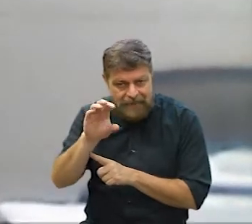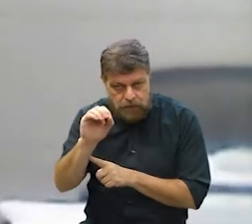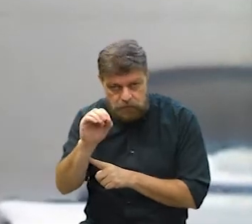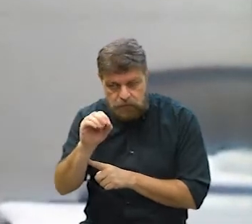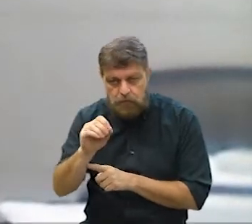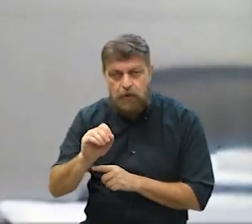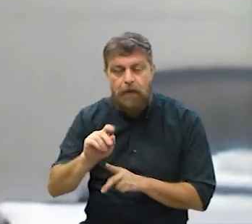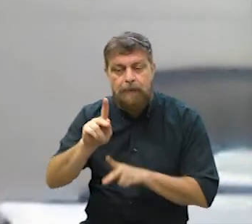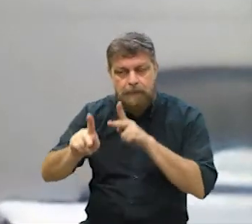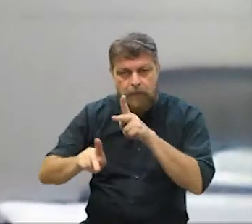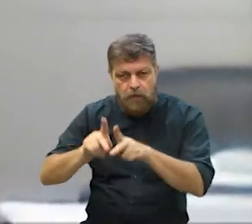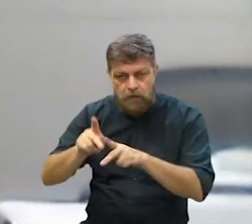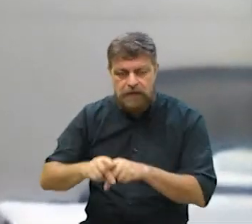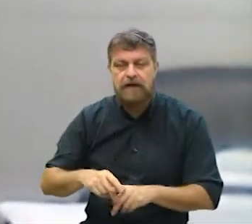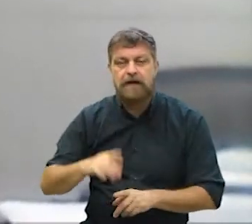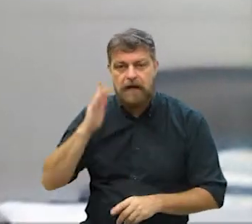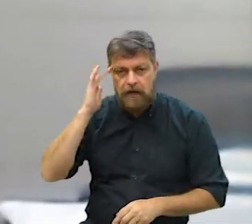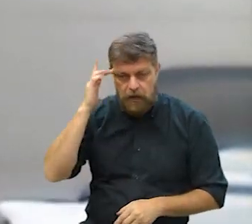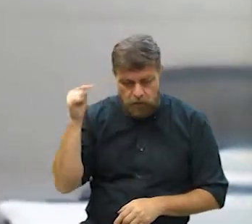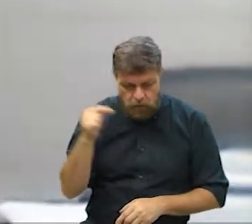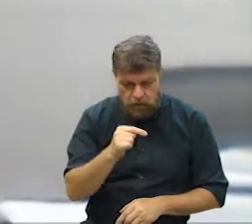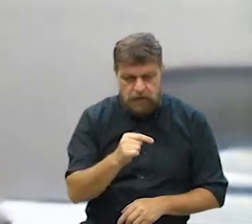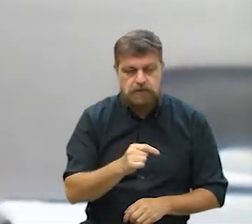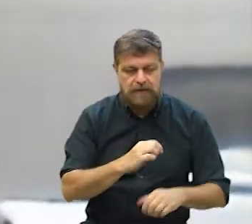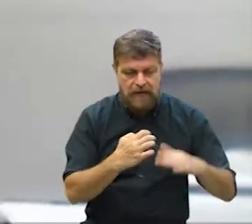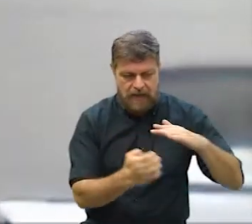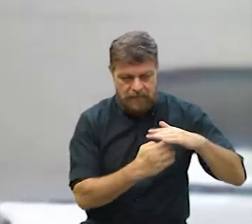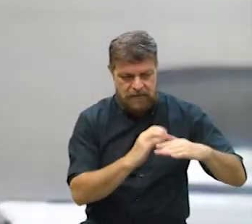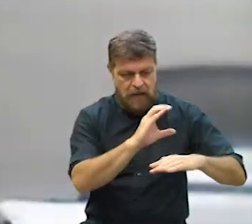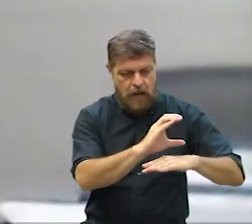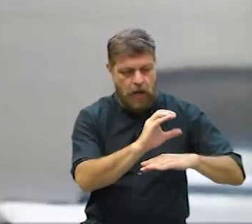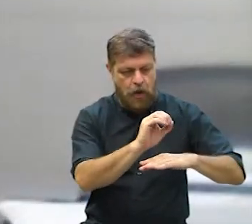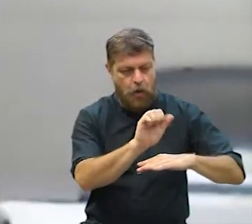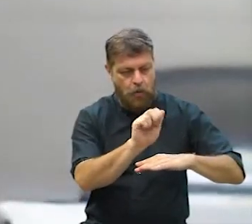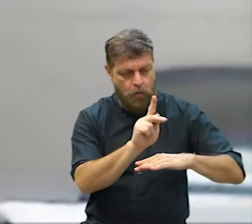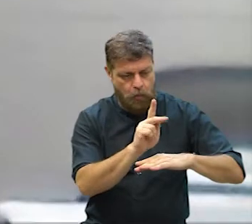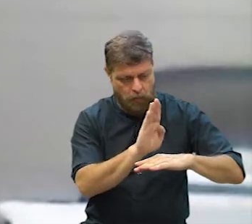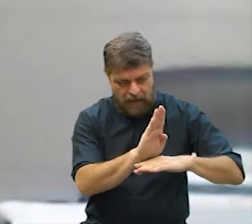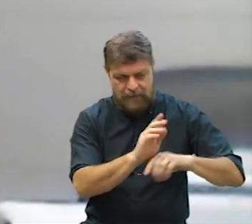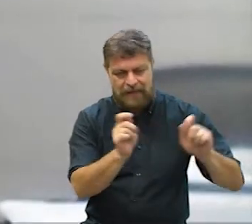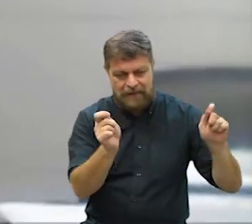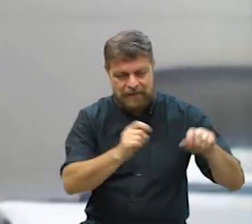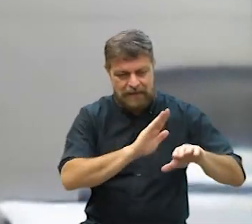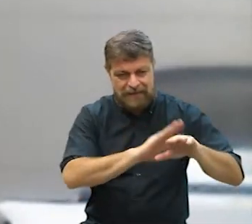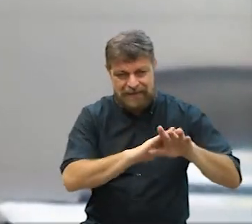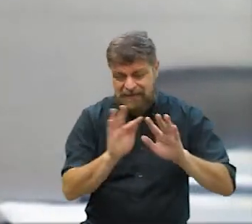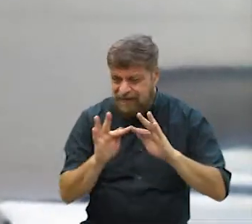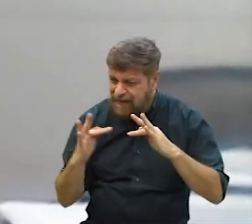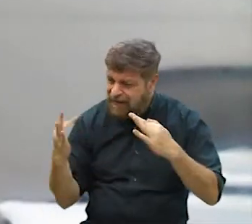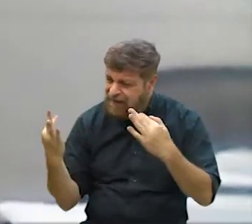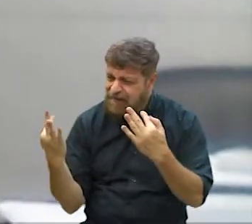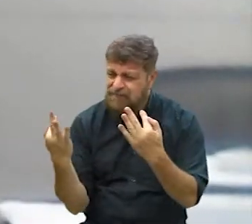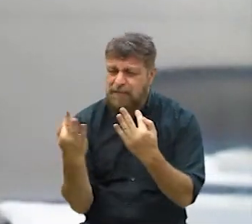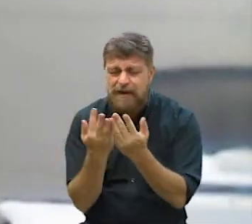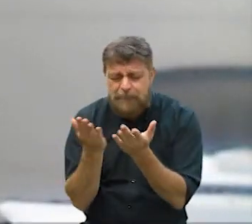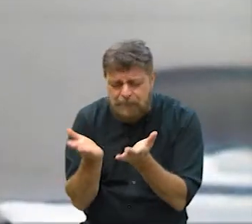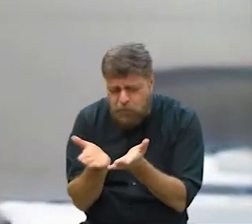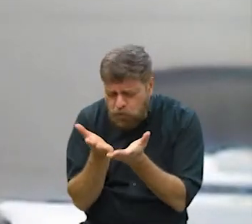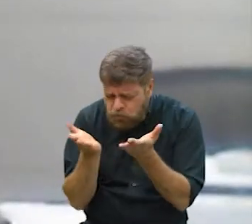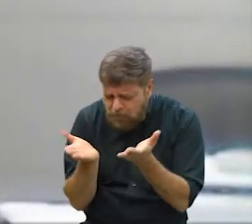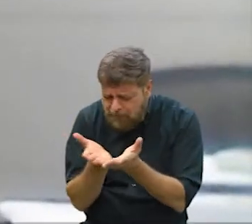Isso eu acho que a Coab pode fazer, nós vamos fazer, e isso é para as famílias realmente